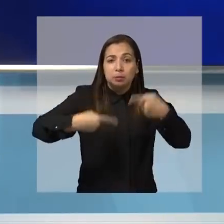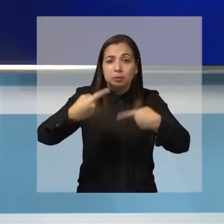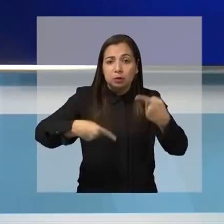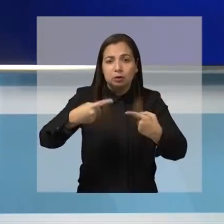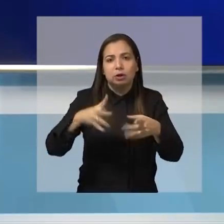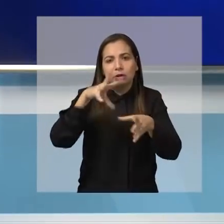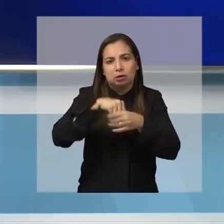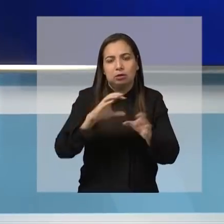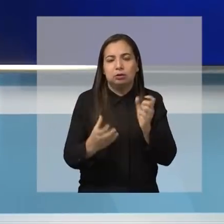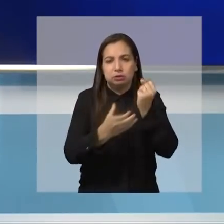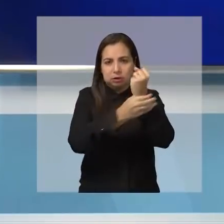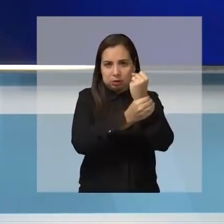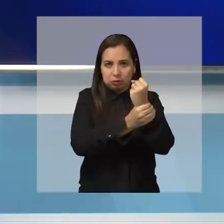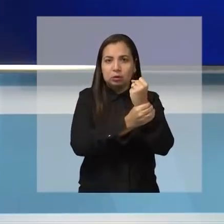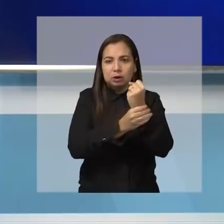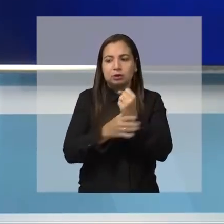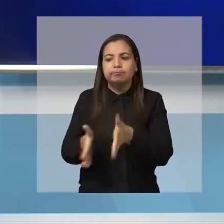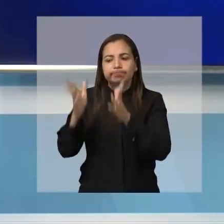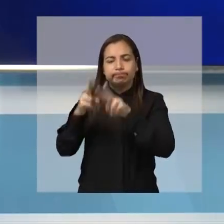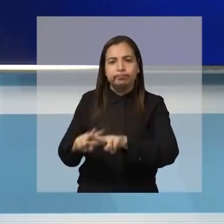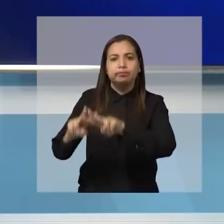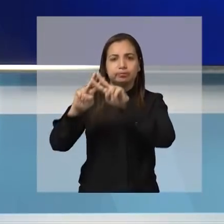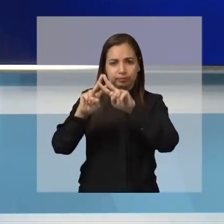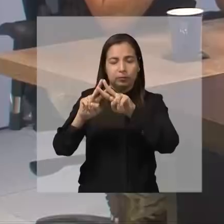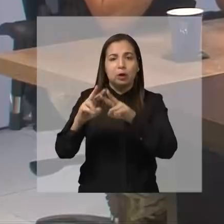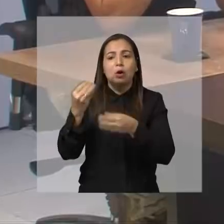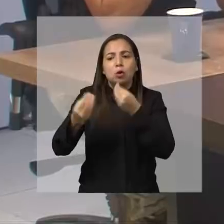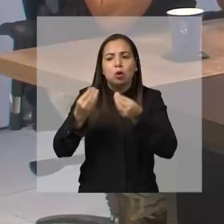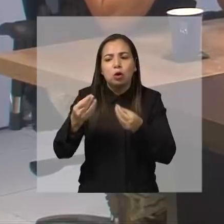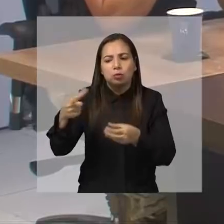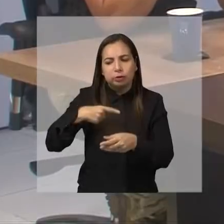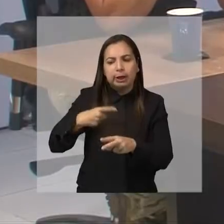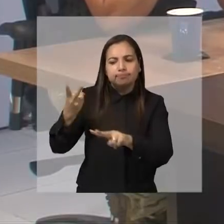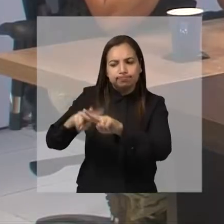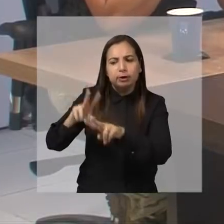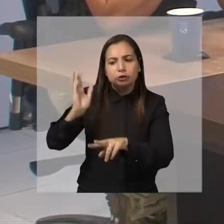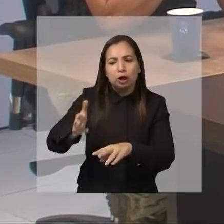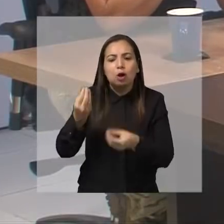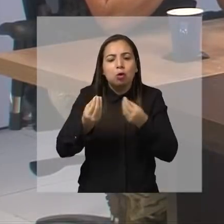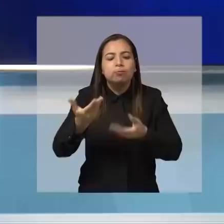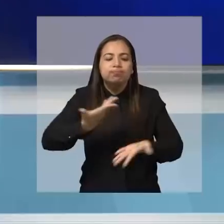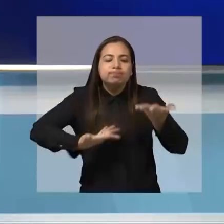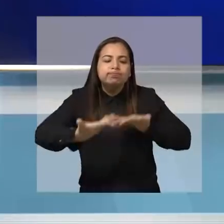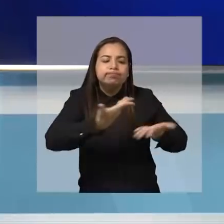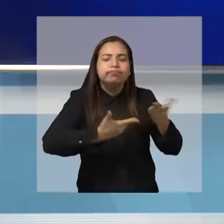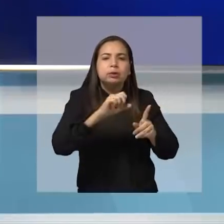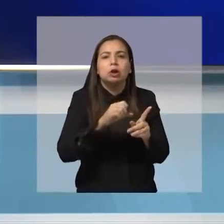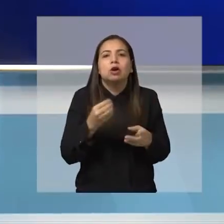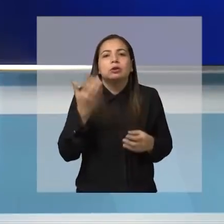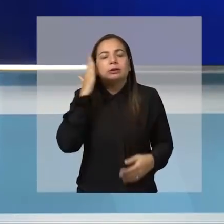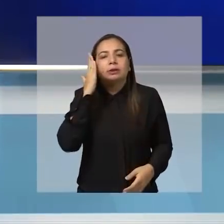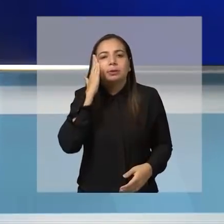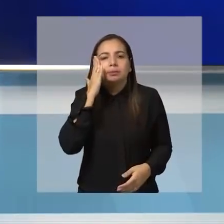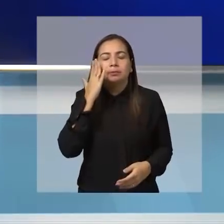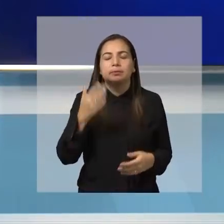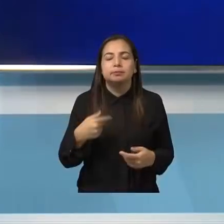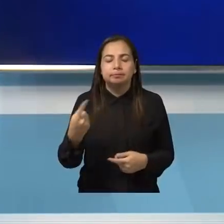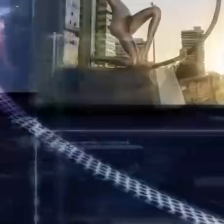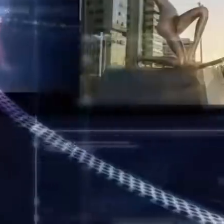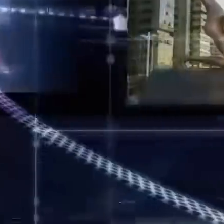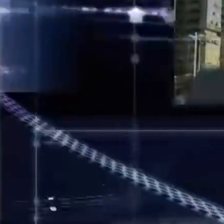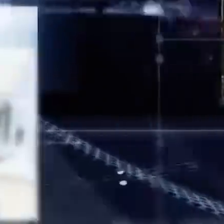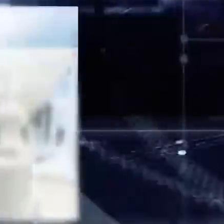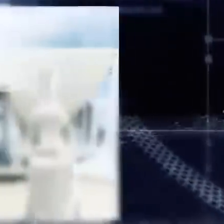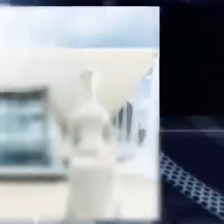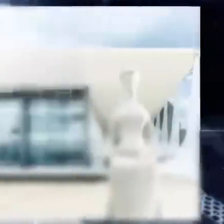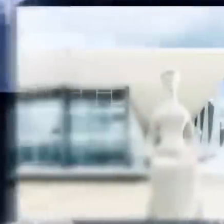segurança prisional, na perspectiva da ressocialização dos internos. Um instante só e a gente volta.